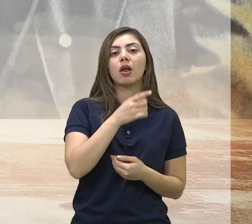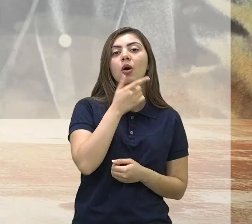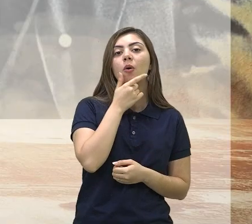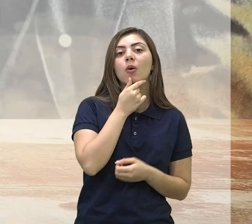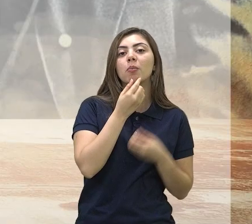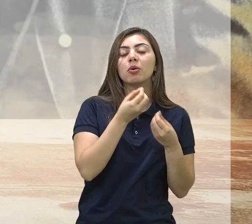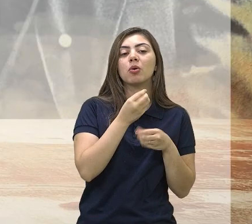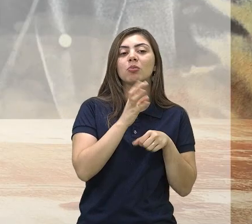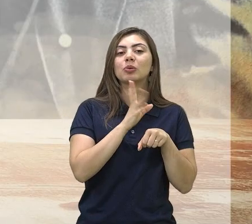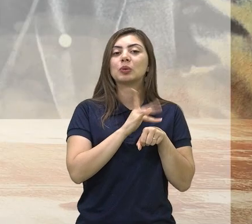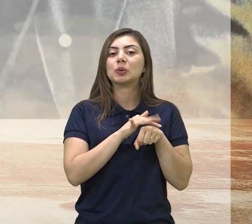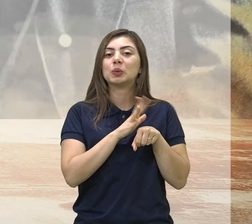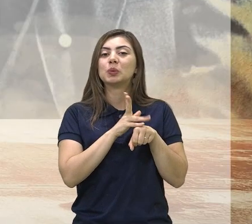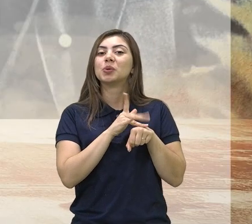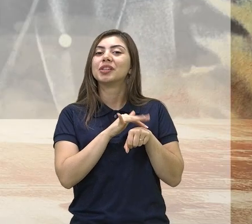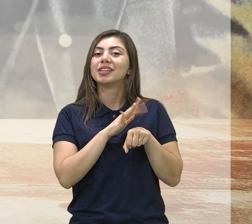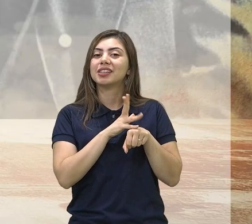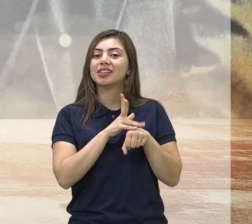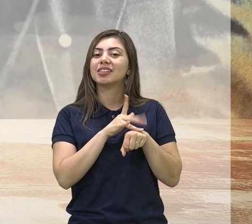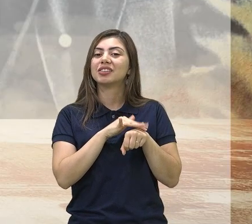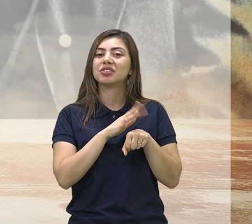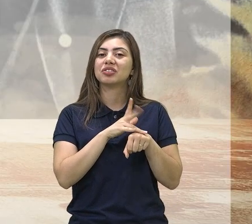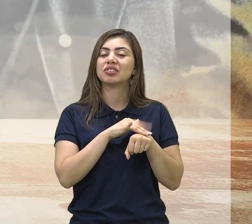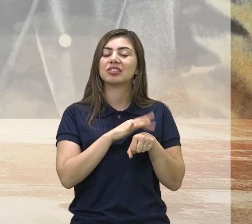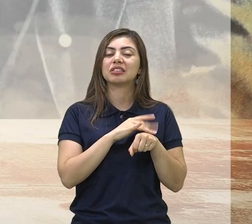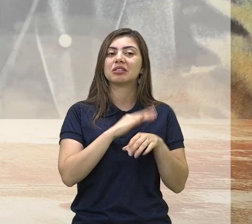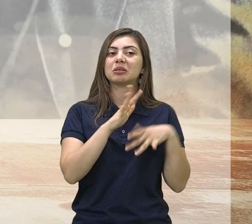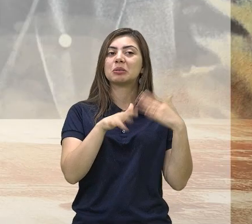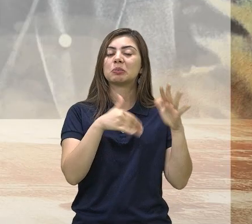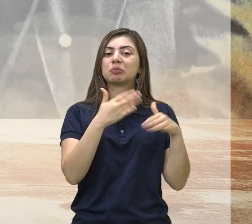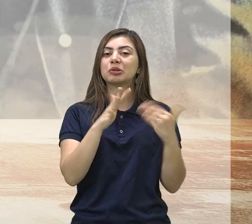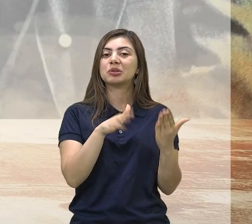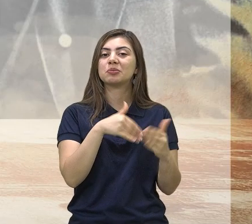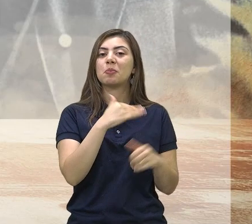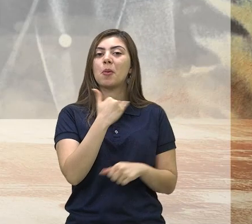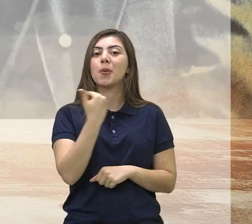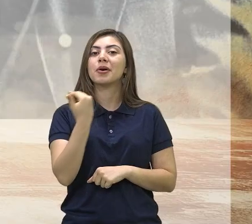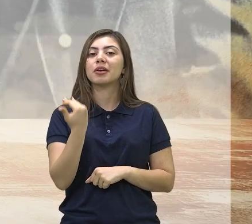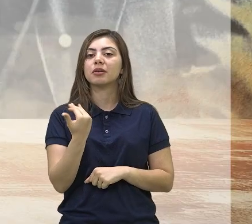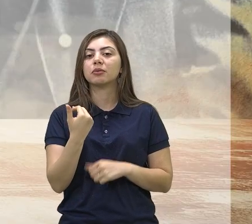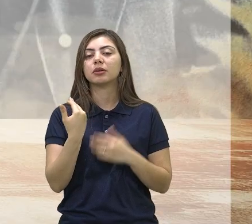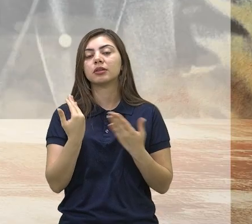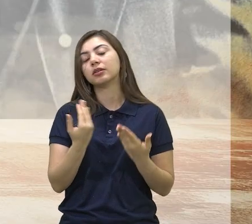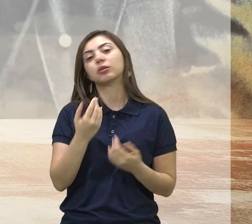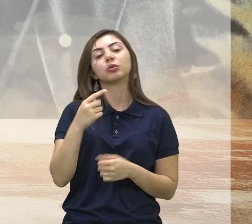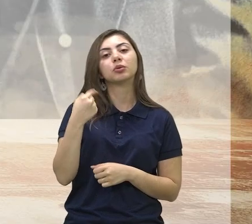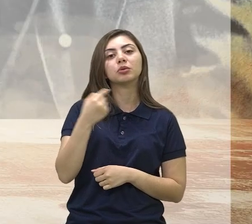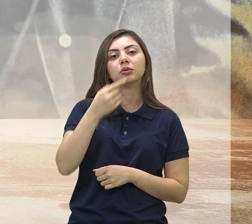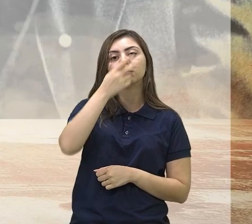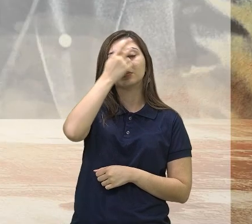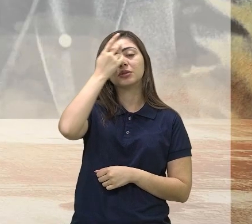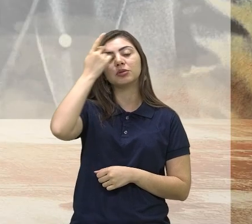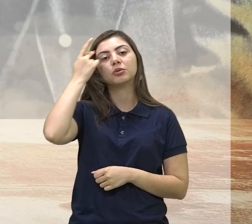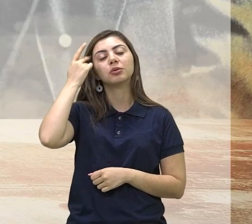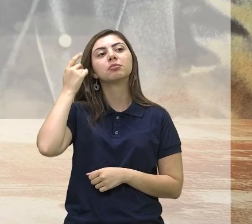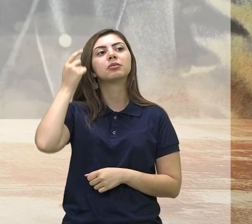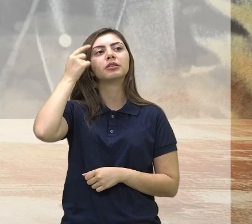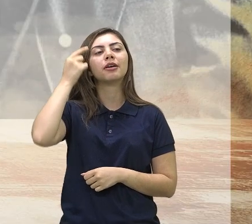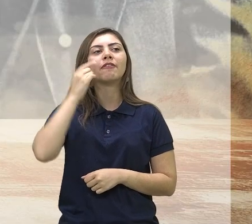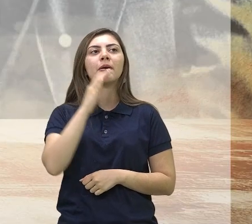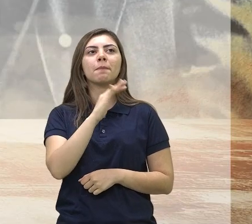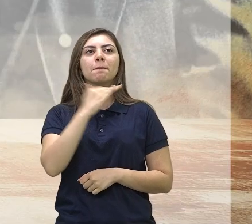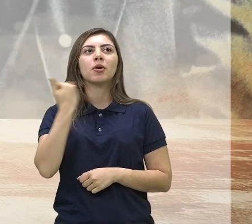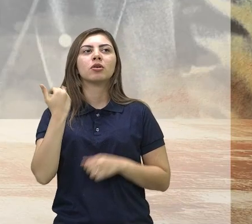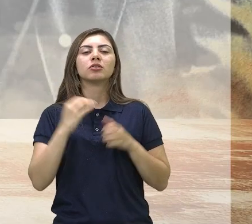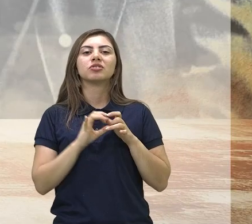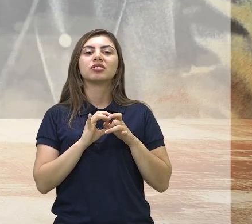Amor tanto que ficou doente, amou tanto que morreu. Então a morte era vista como o quê? Como um ato de liberdade. Só